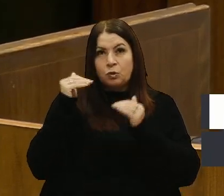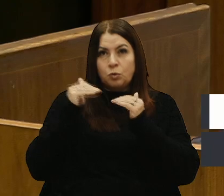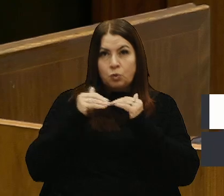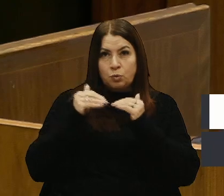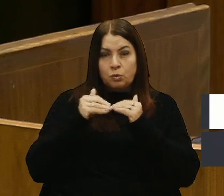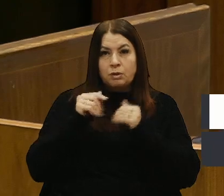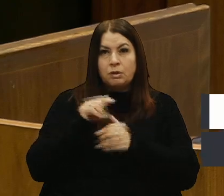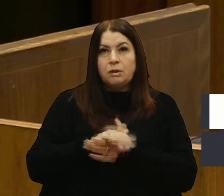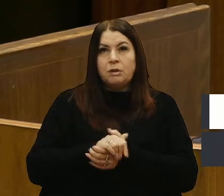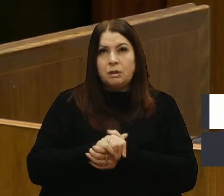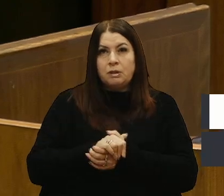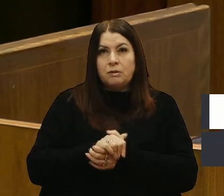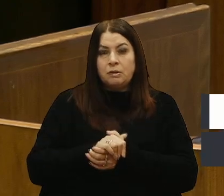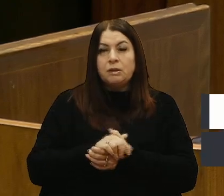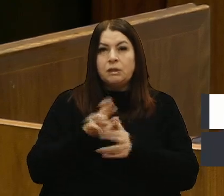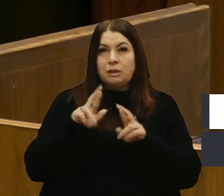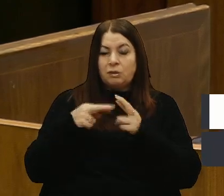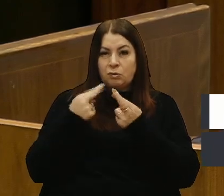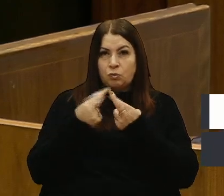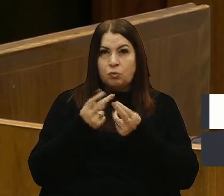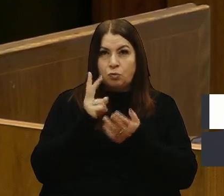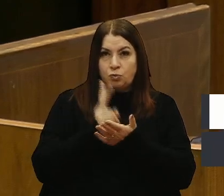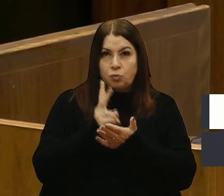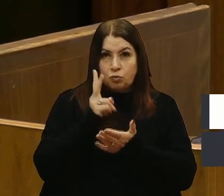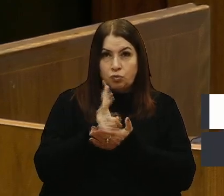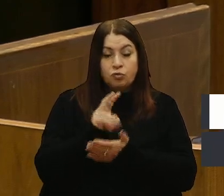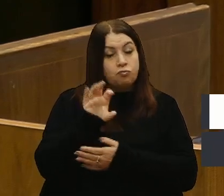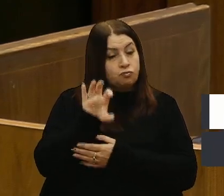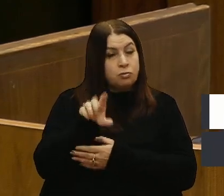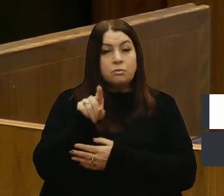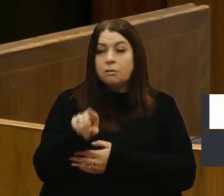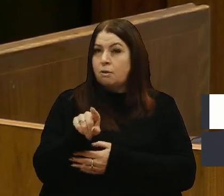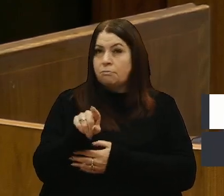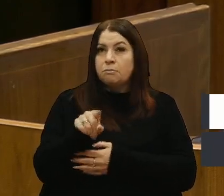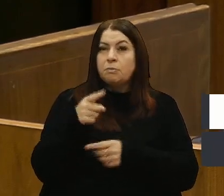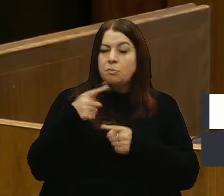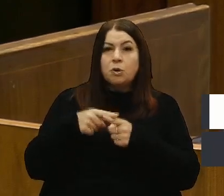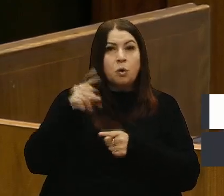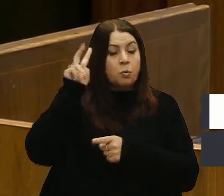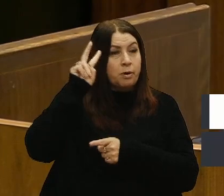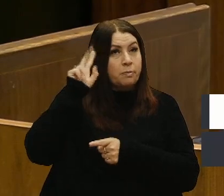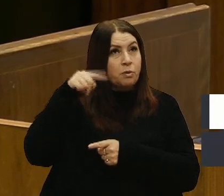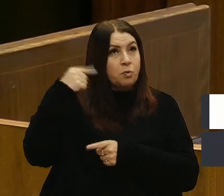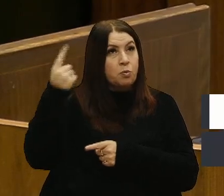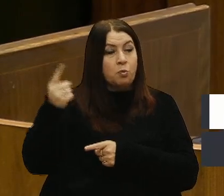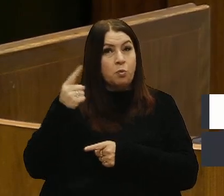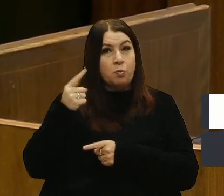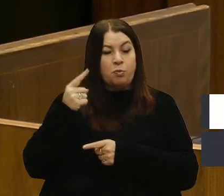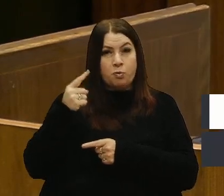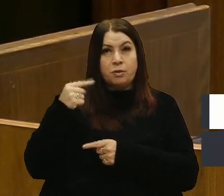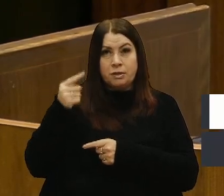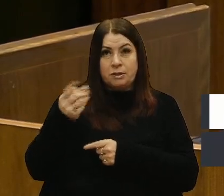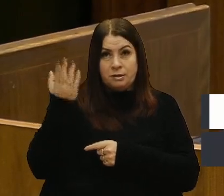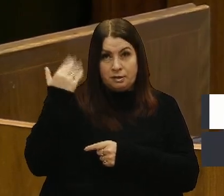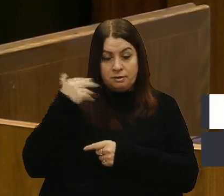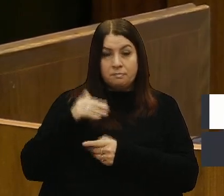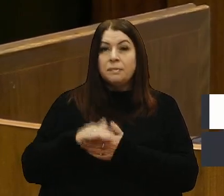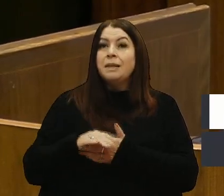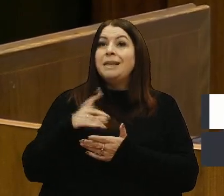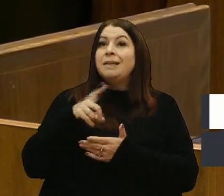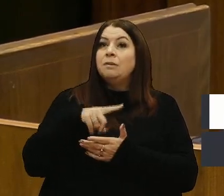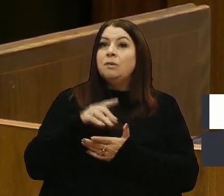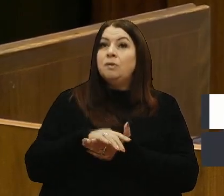concordarem com que a sessão permaneça da maneira que está. Porque eu lembro de outras legislaturas em